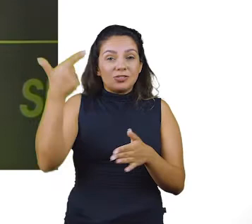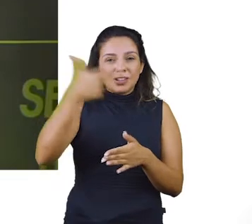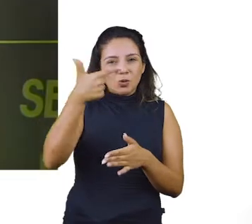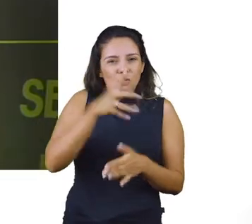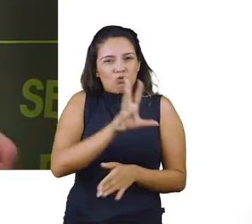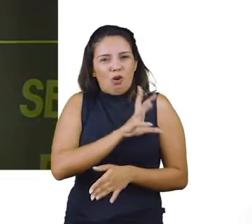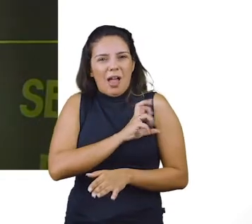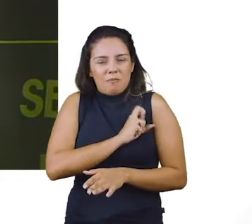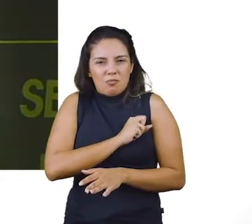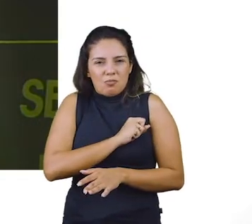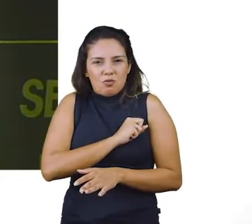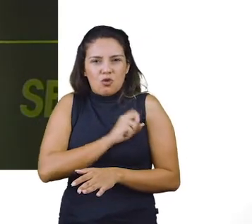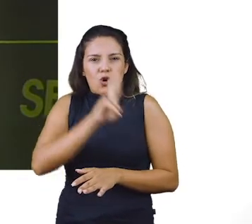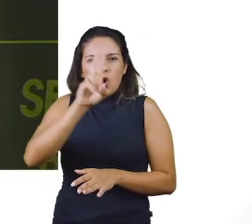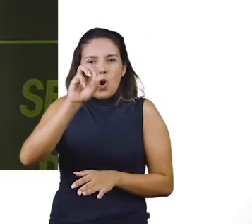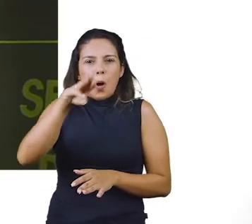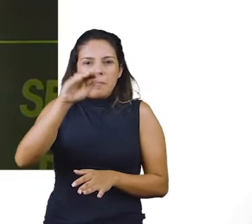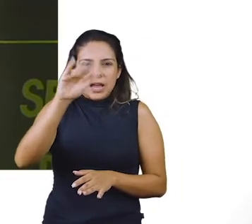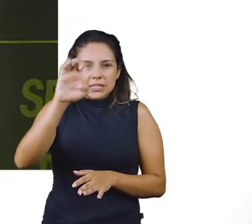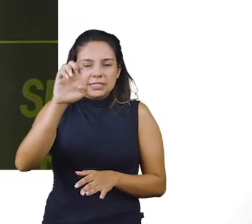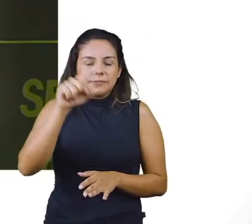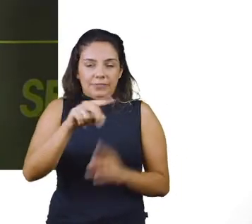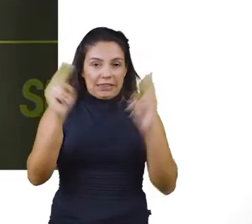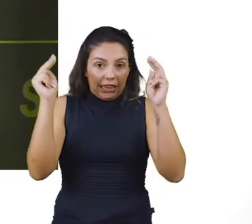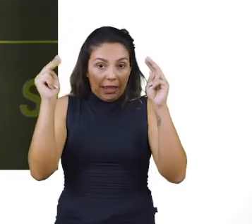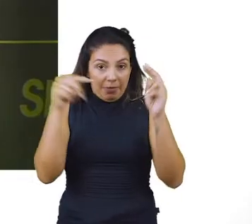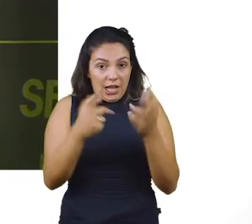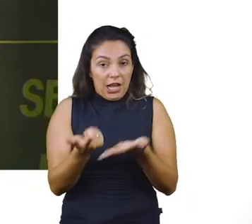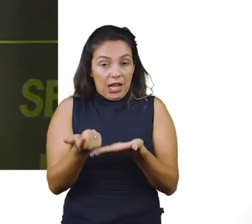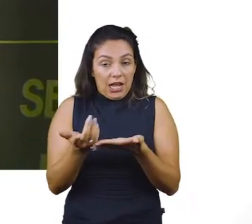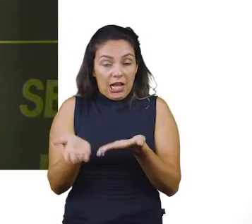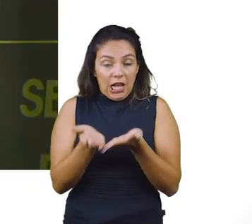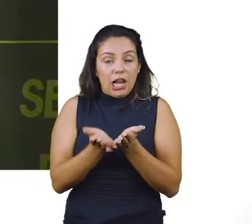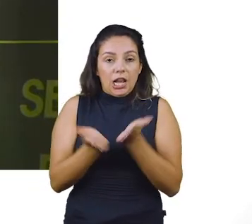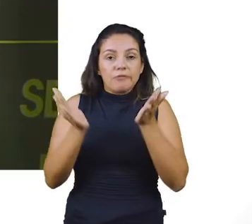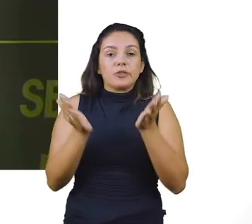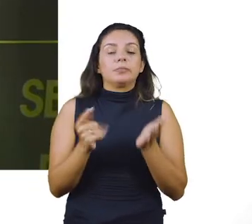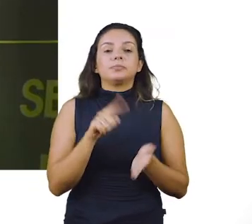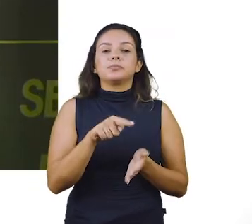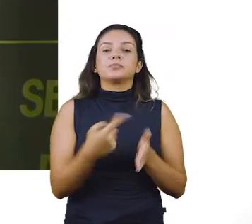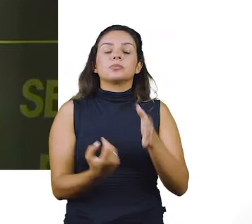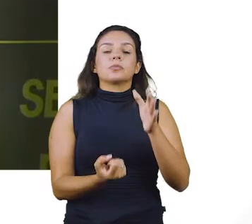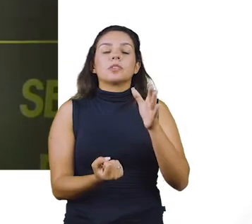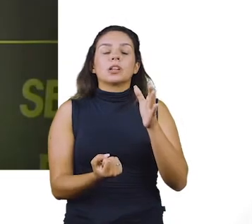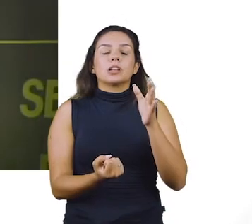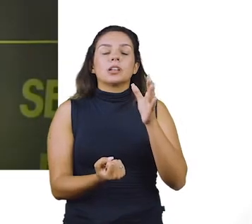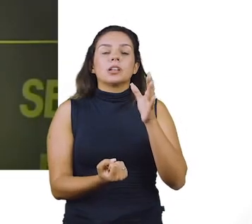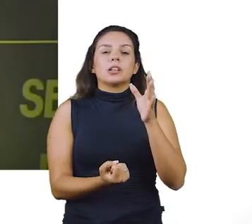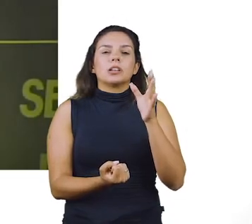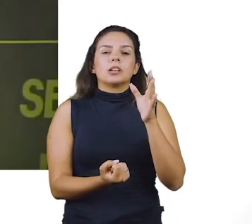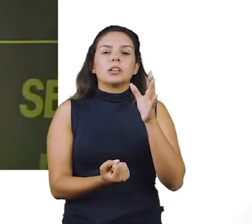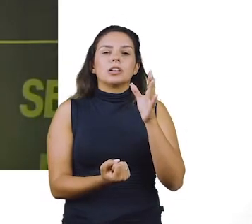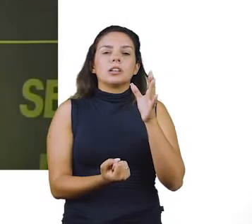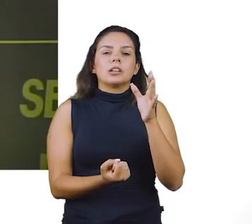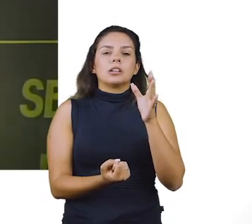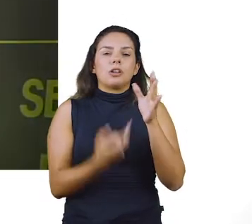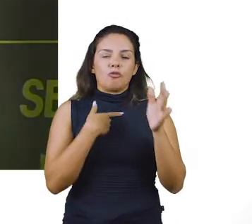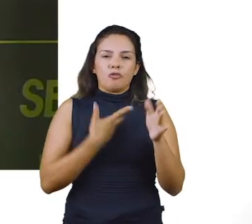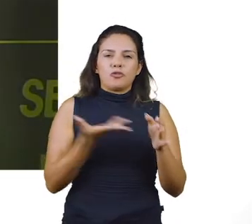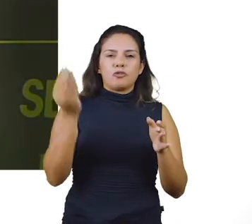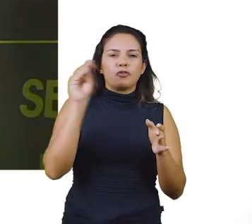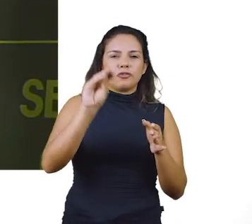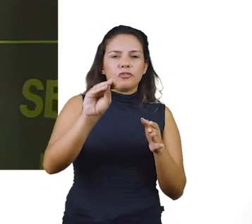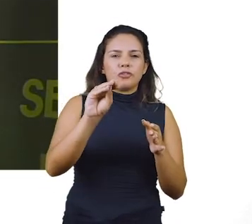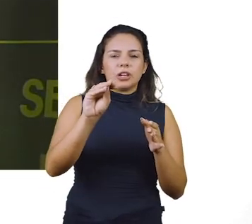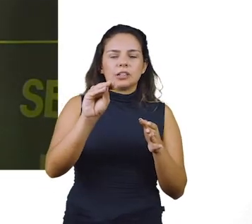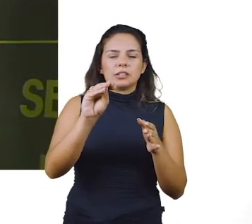segundo romance. Esse livro, ele foi lançado. Com esse livro eu ganhei a